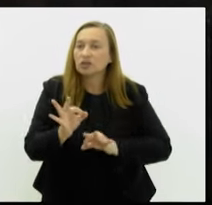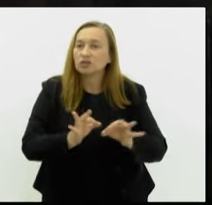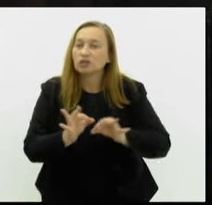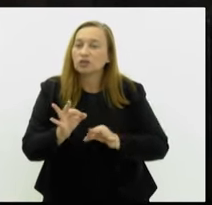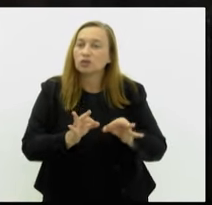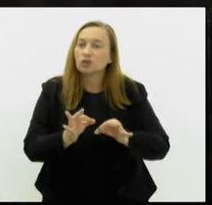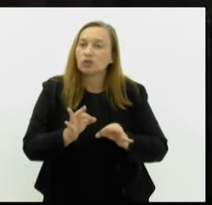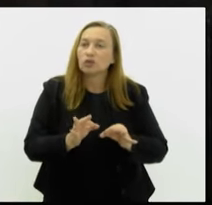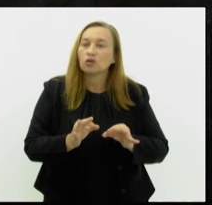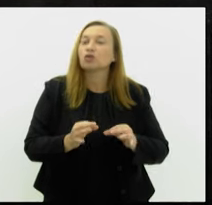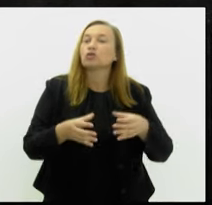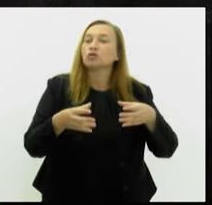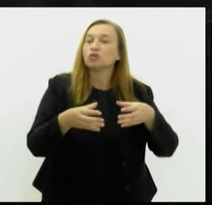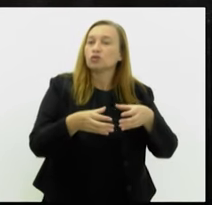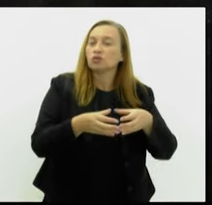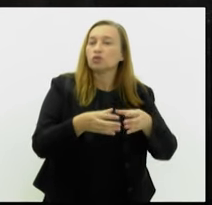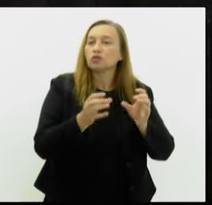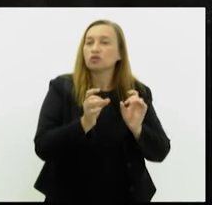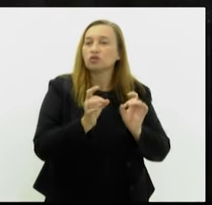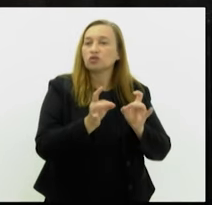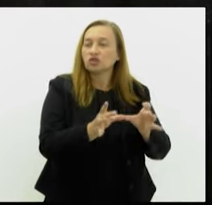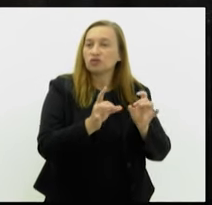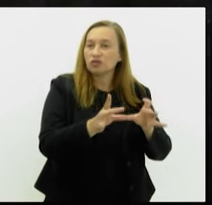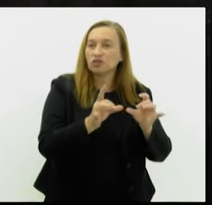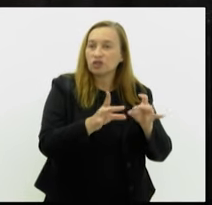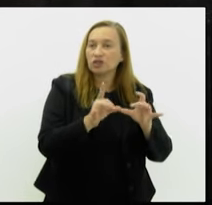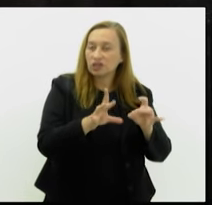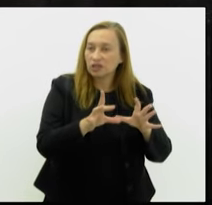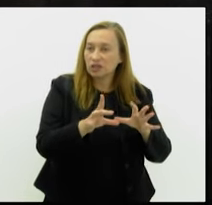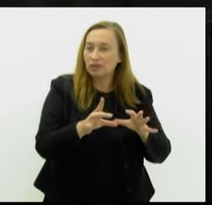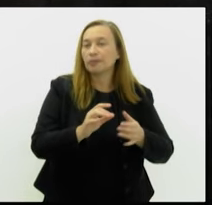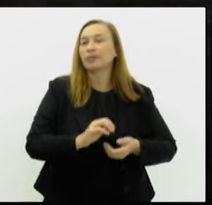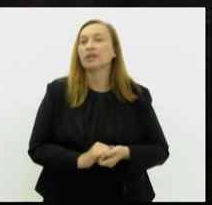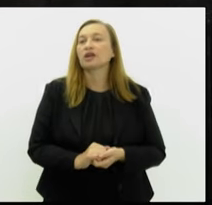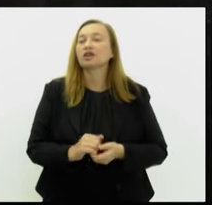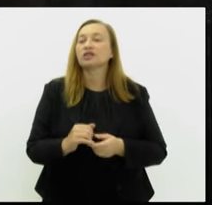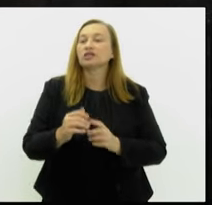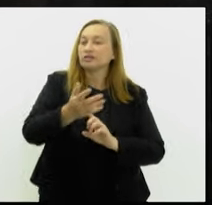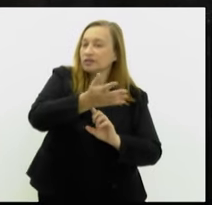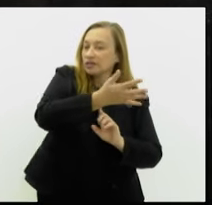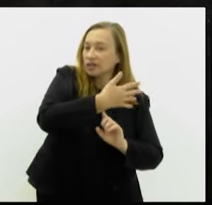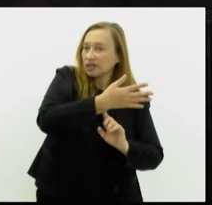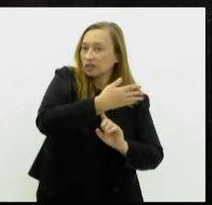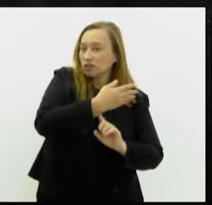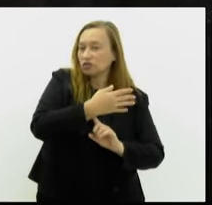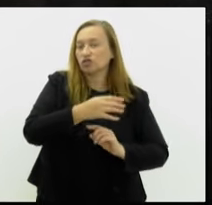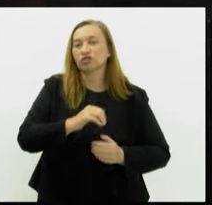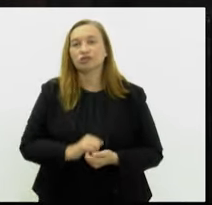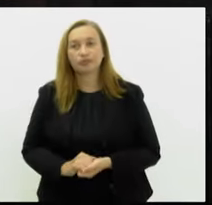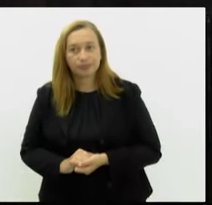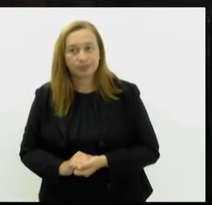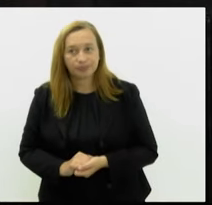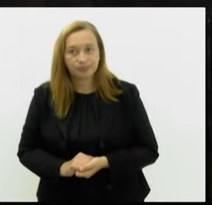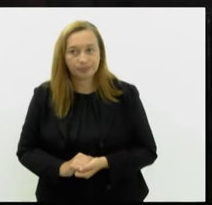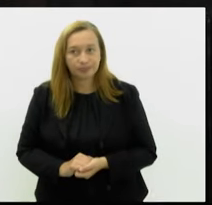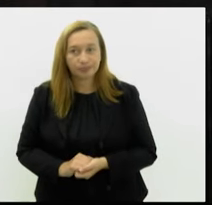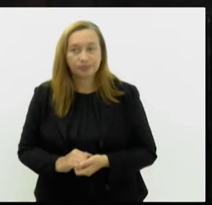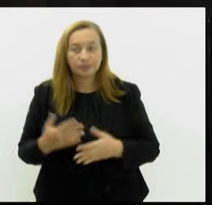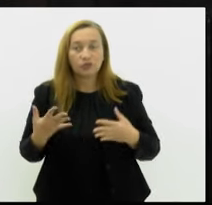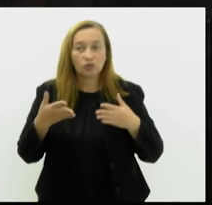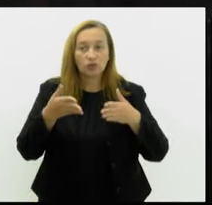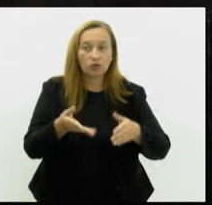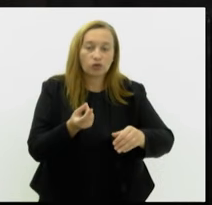comércio e da prestação de serviços de tecnologia. Porque um dos enfoques do Fundo